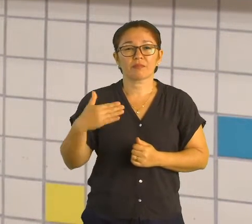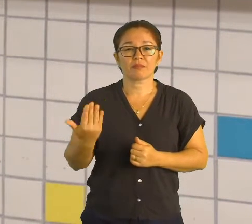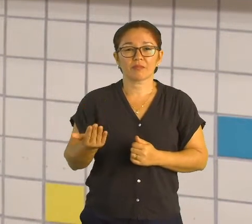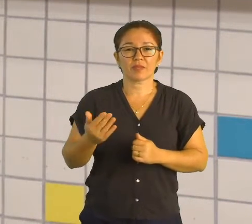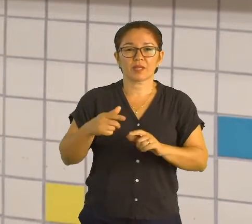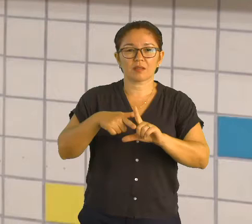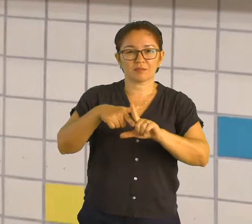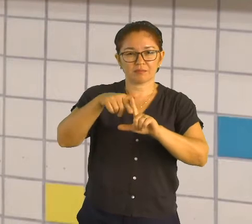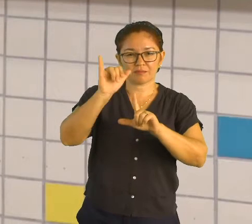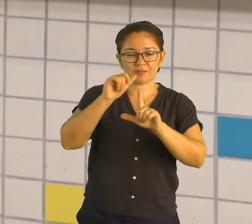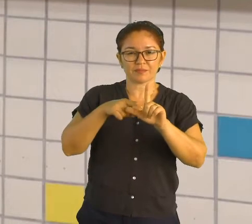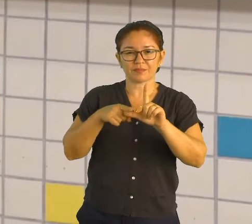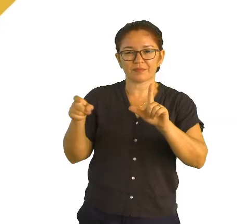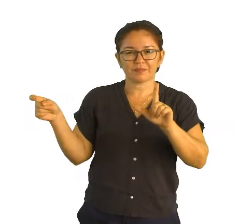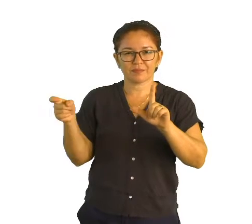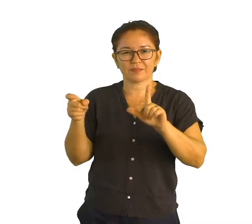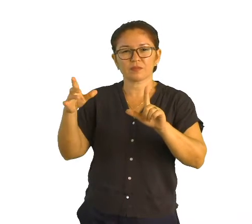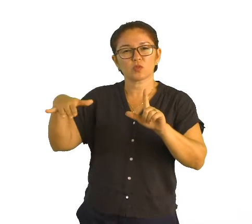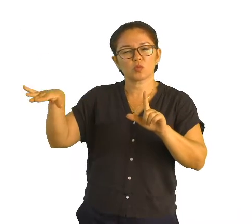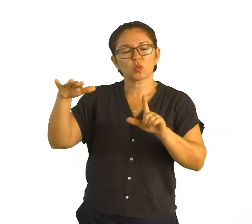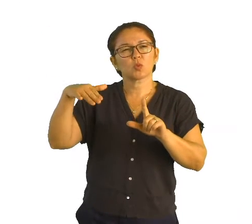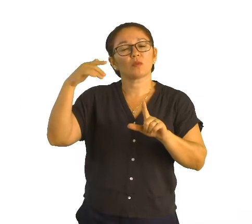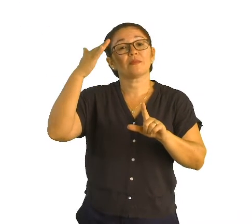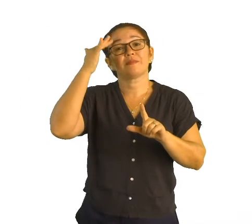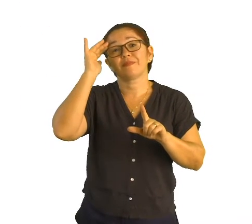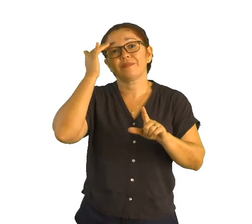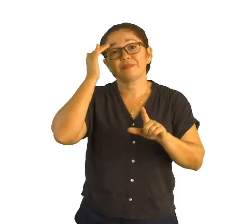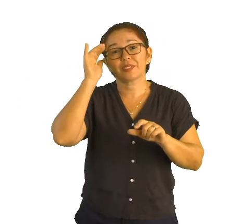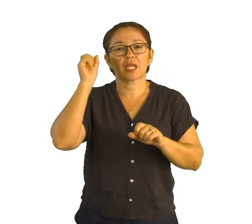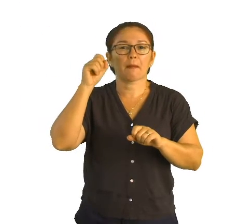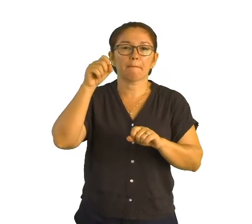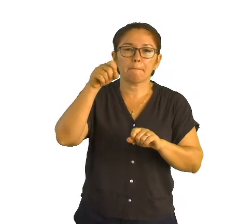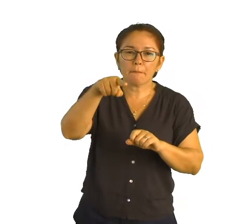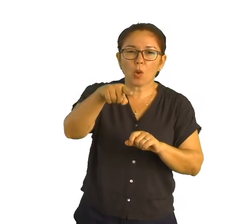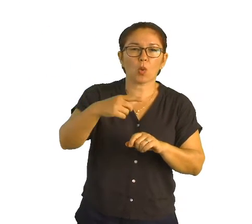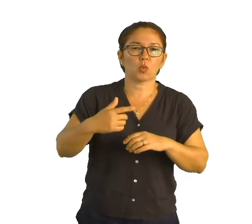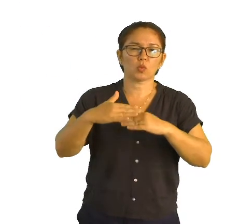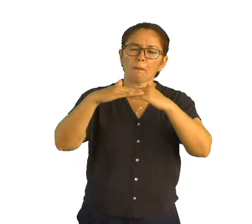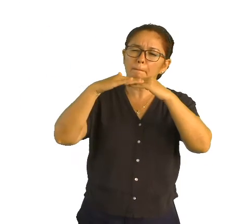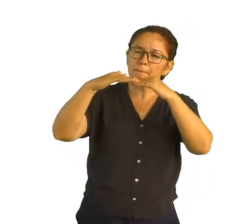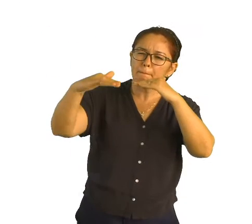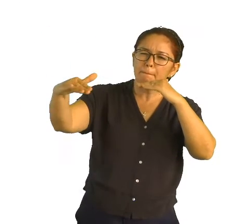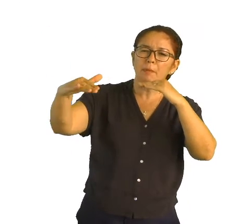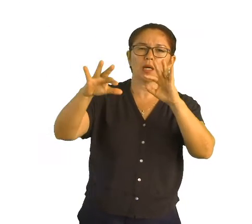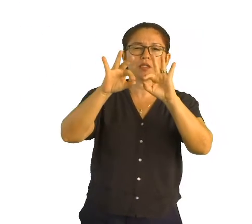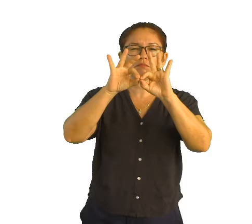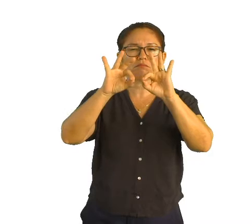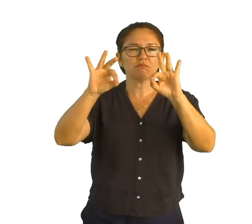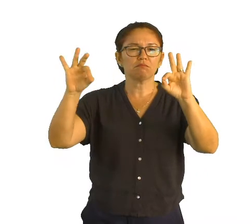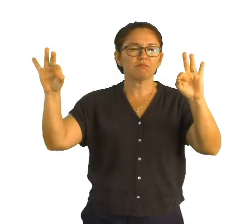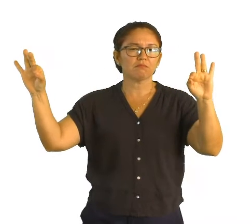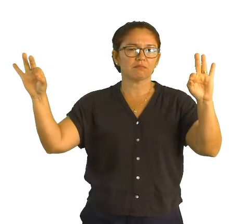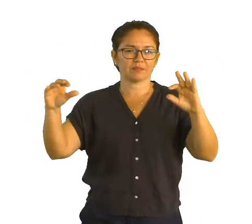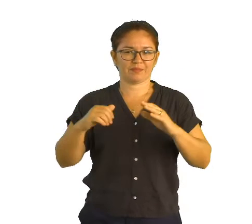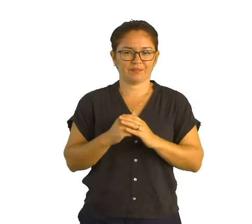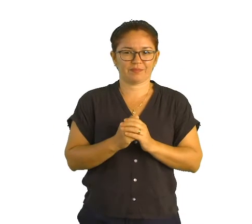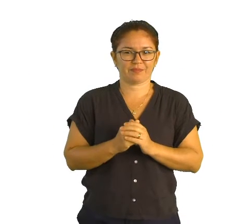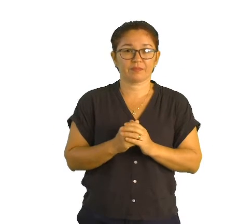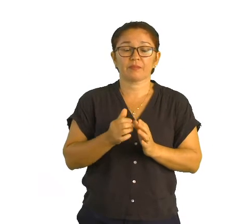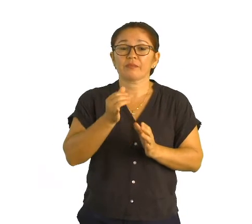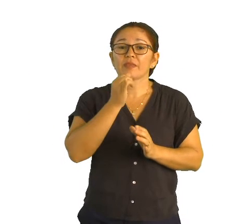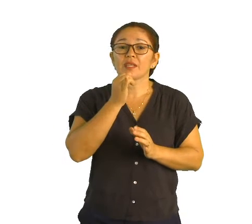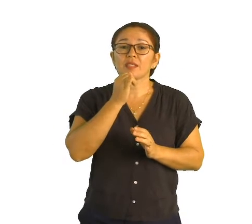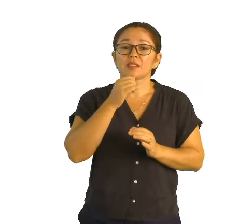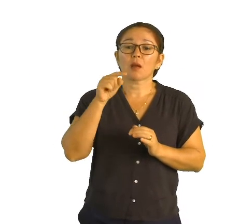geometria. Olha só, quando nós colocamos um ponto, ele não possui dimensões e